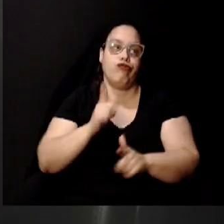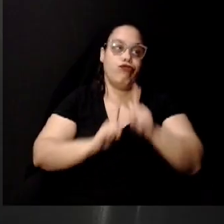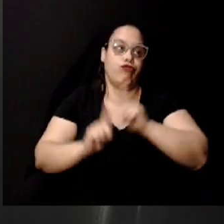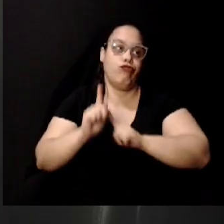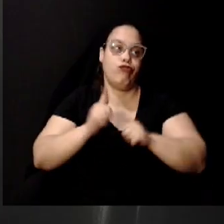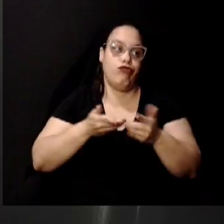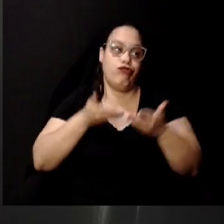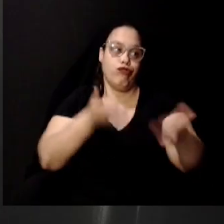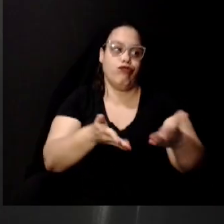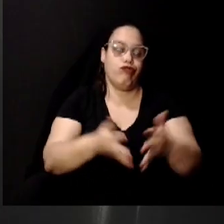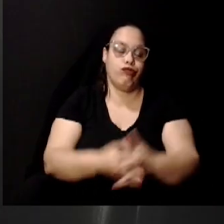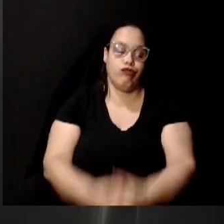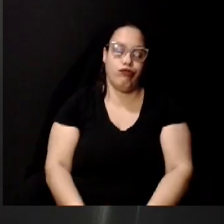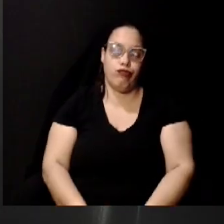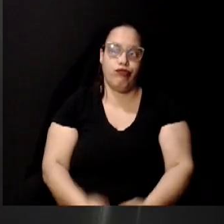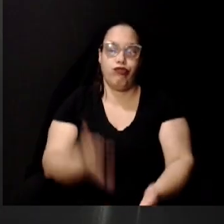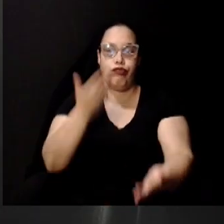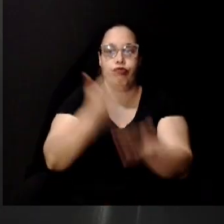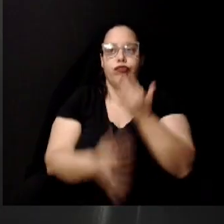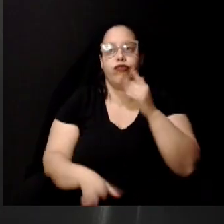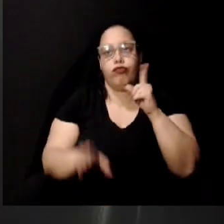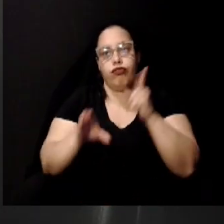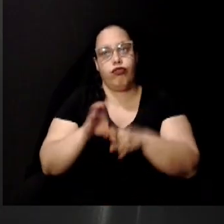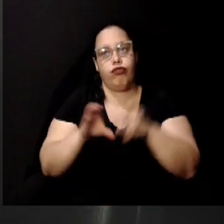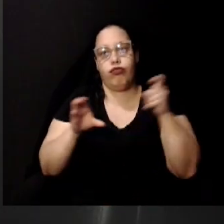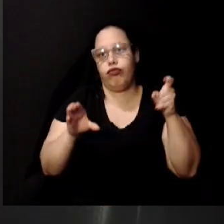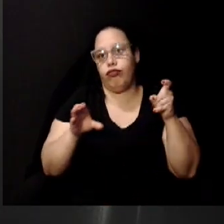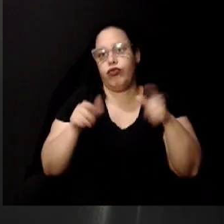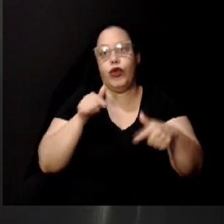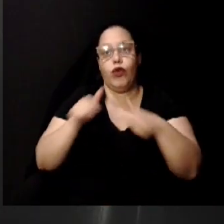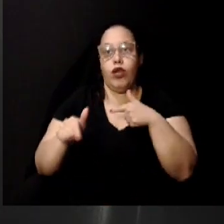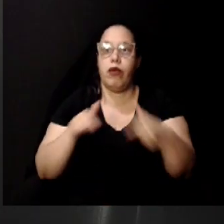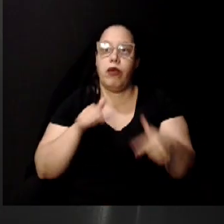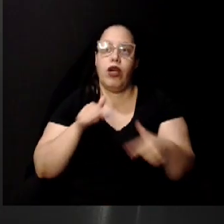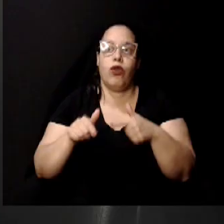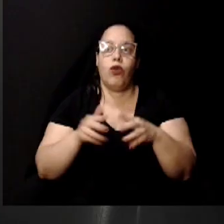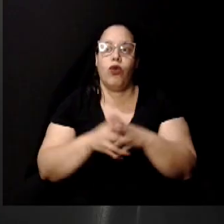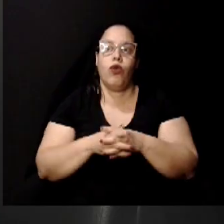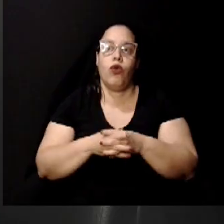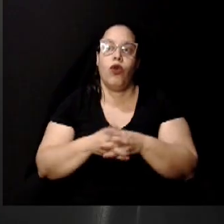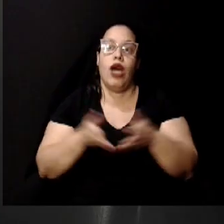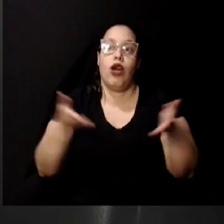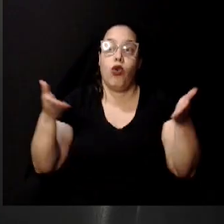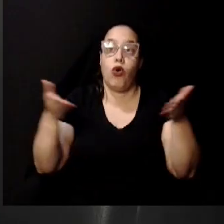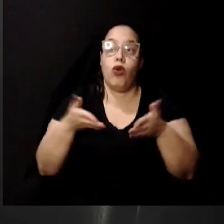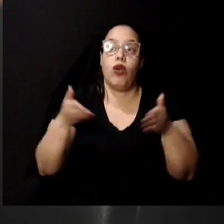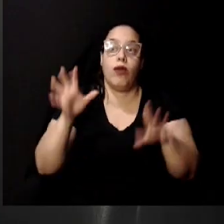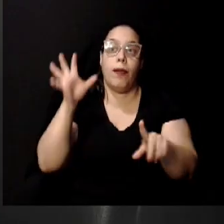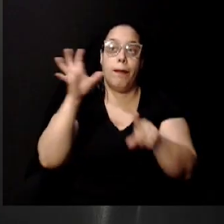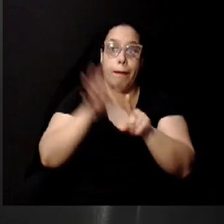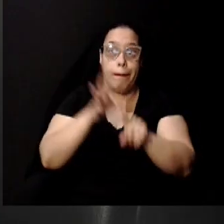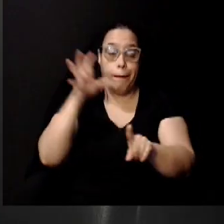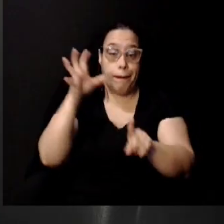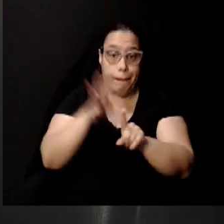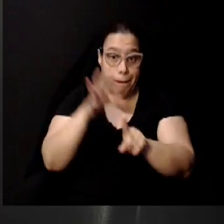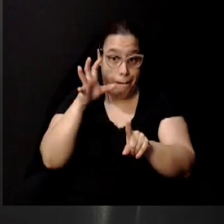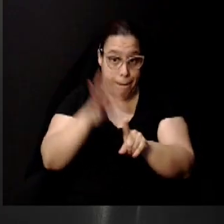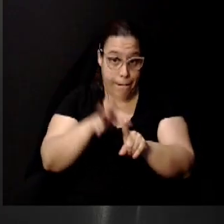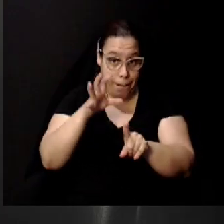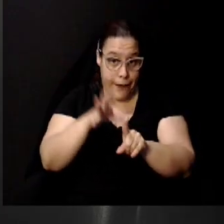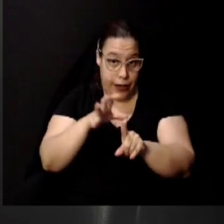de perda de autonomia, tirar a autonomia dos trabalhadores. Agora, inclusive, está sob ameaça de ser, por conta da construção do